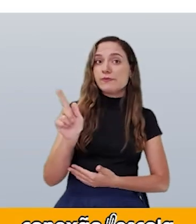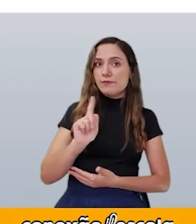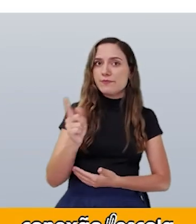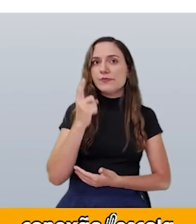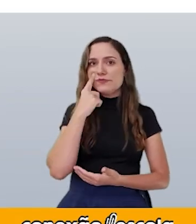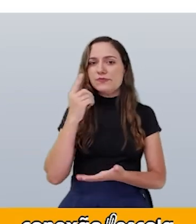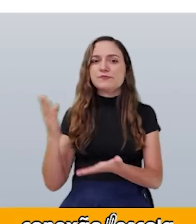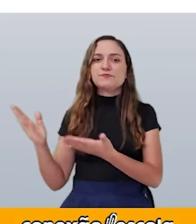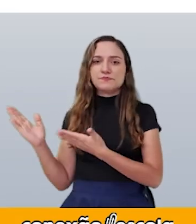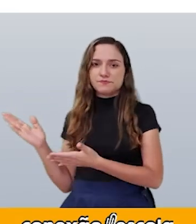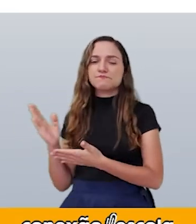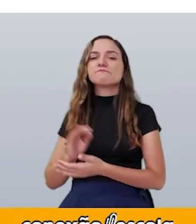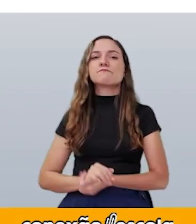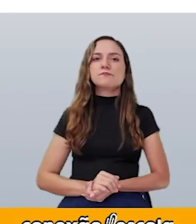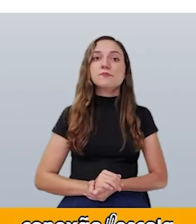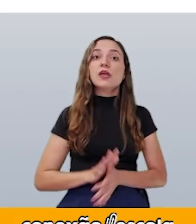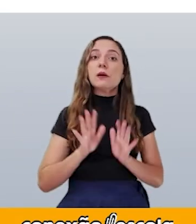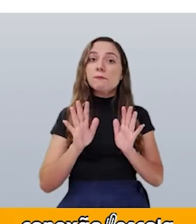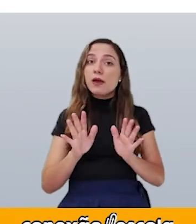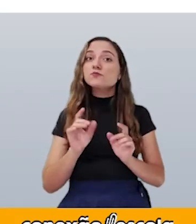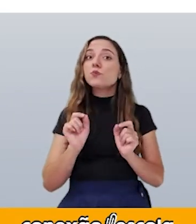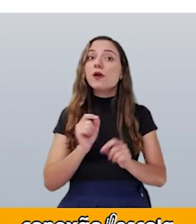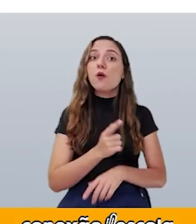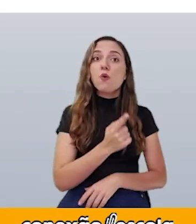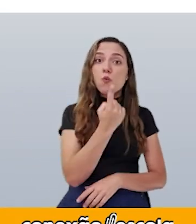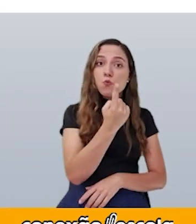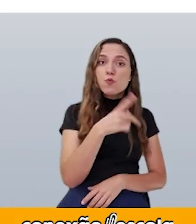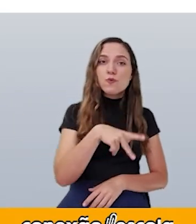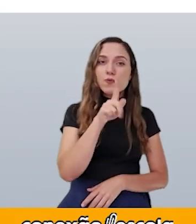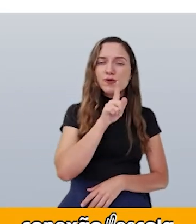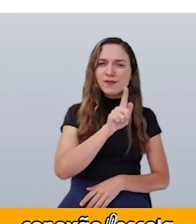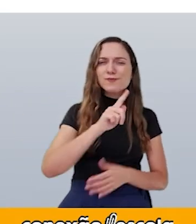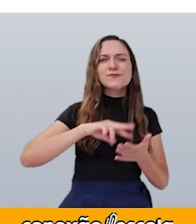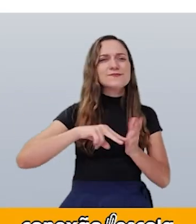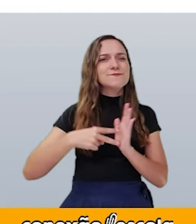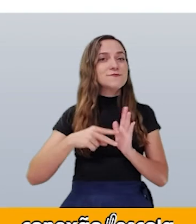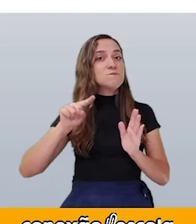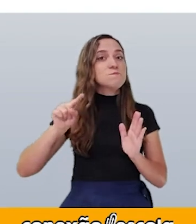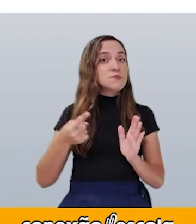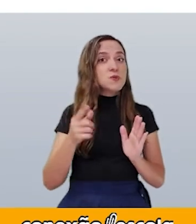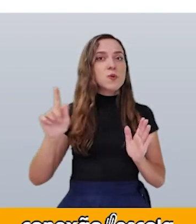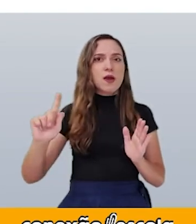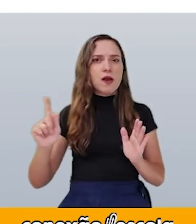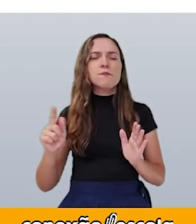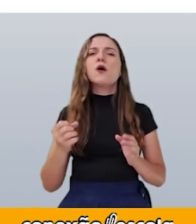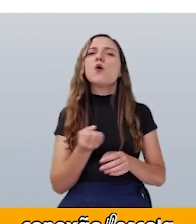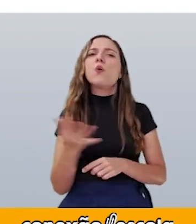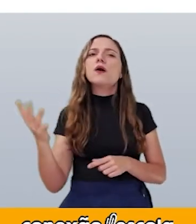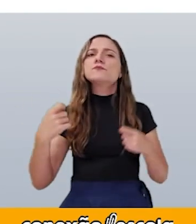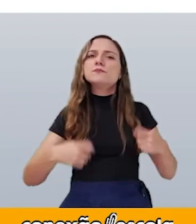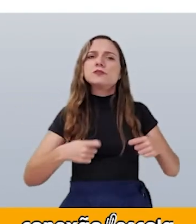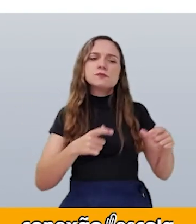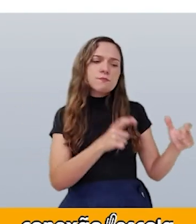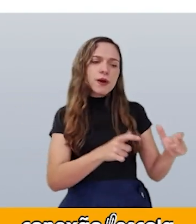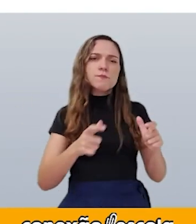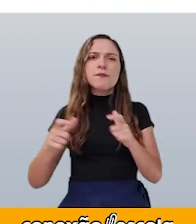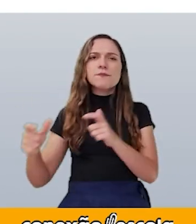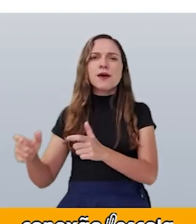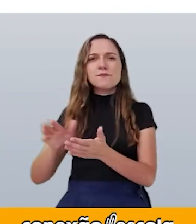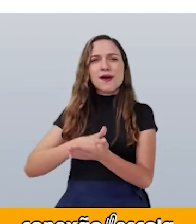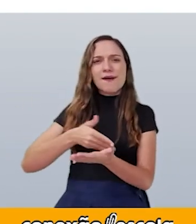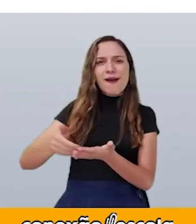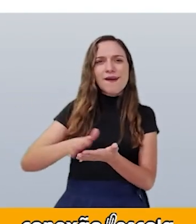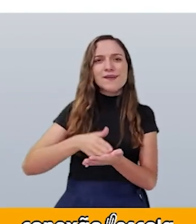gramas. Lembrando que 1 quilo possui 1.000 gramas, quantos potes iguais a esse de margarina eu